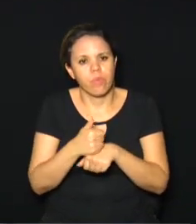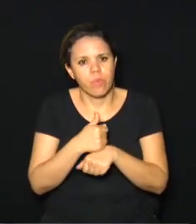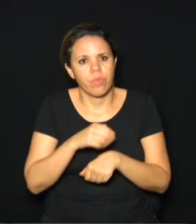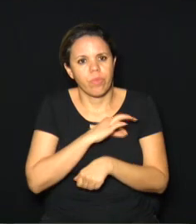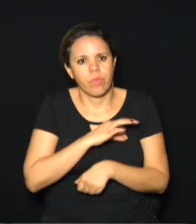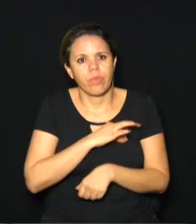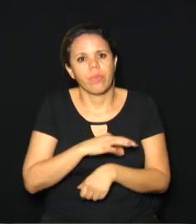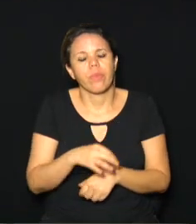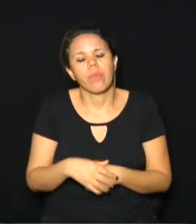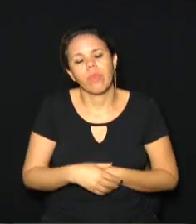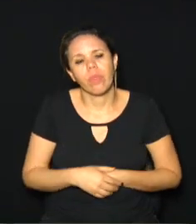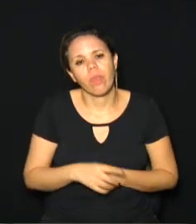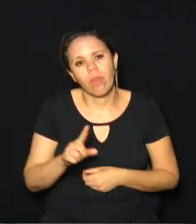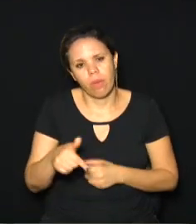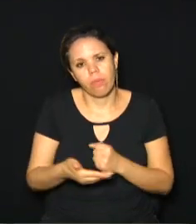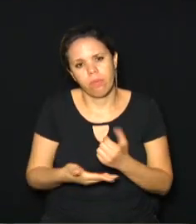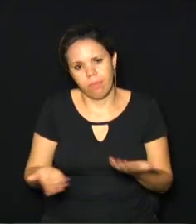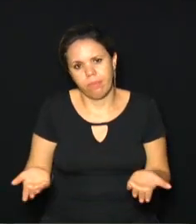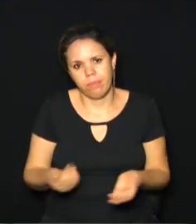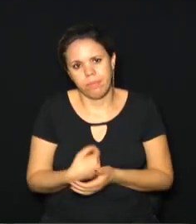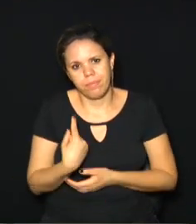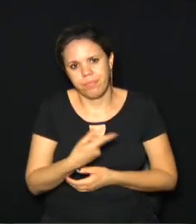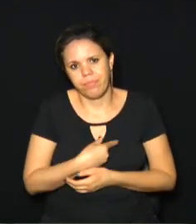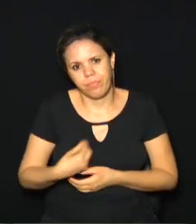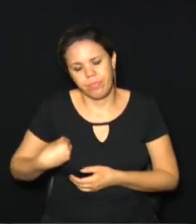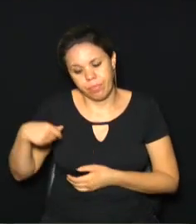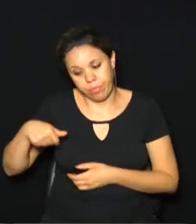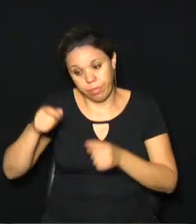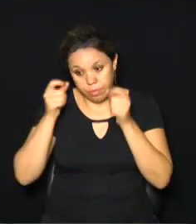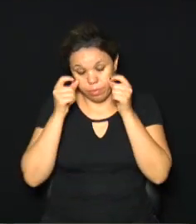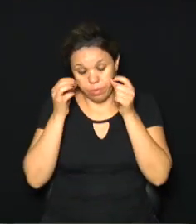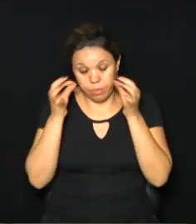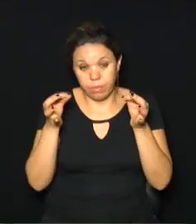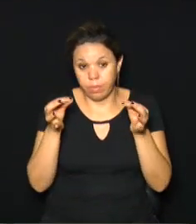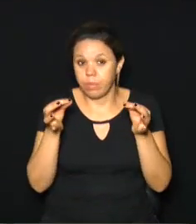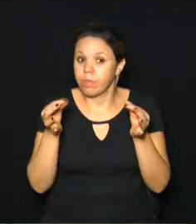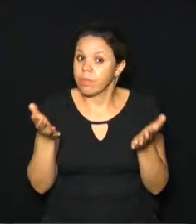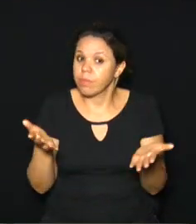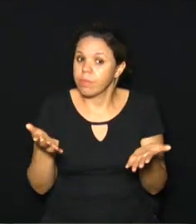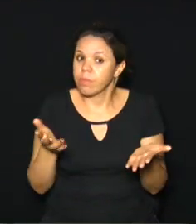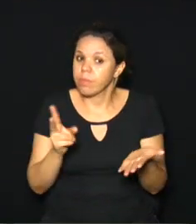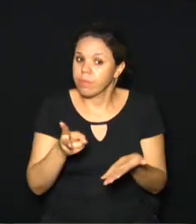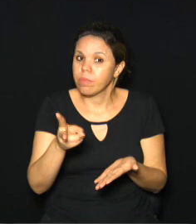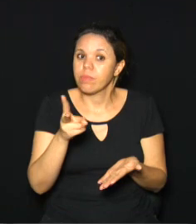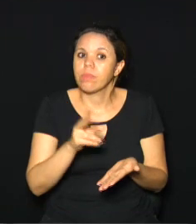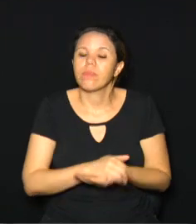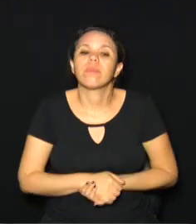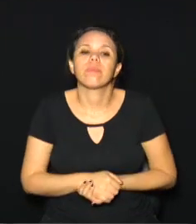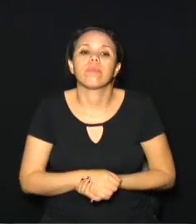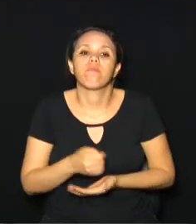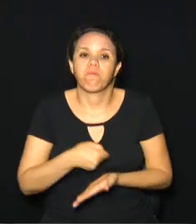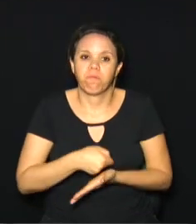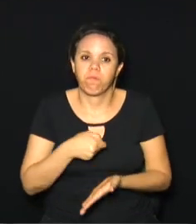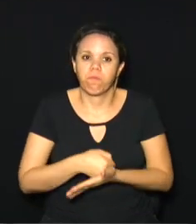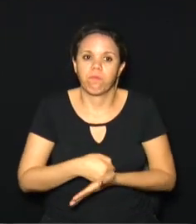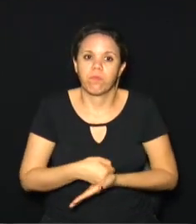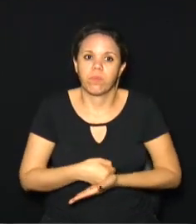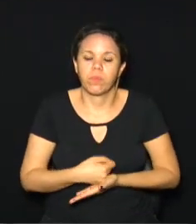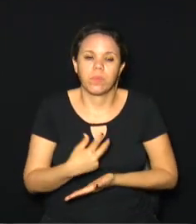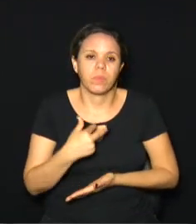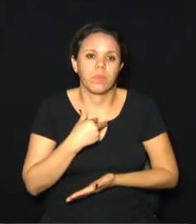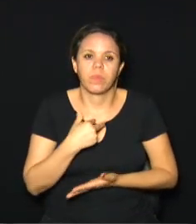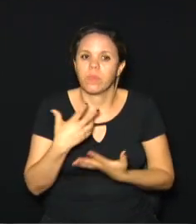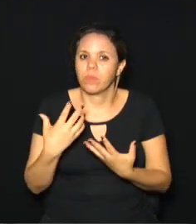remuneração. Então é basicamente isso. Nós estamos aqui alertas e vamos estar aí bem rigorosos, né? Porque não